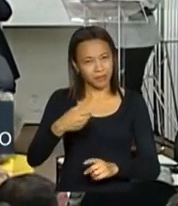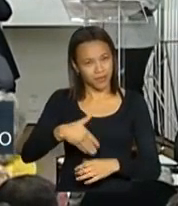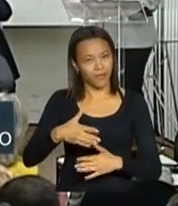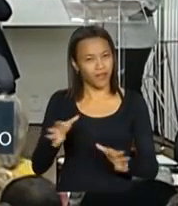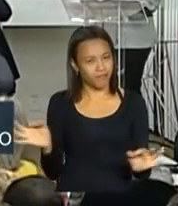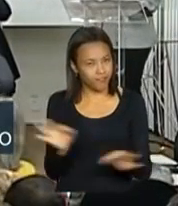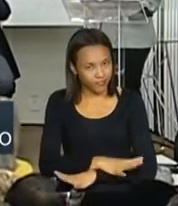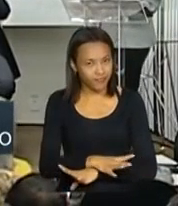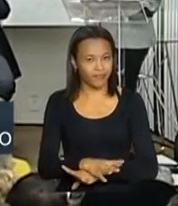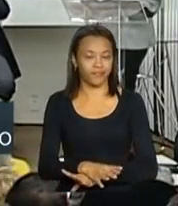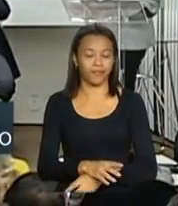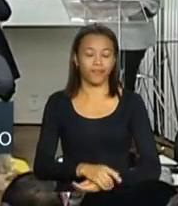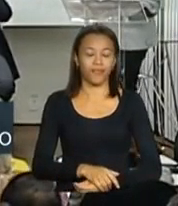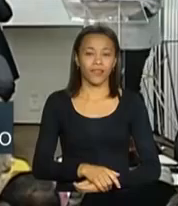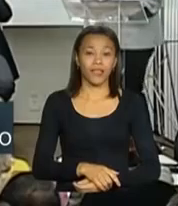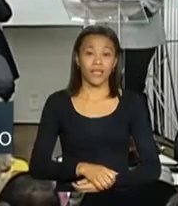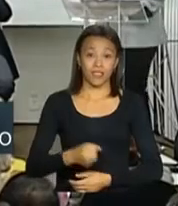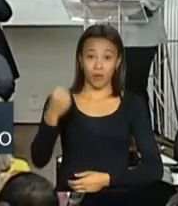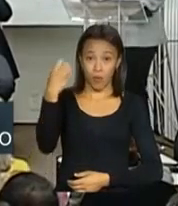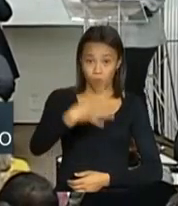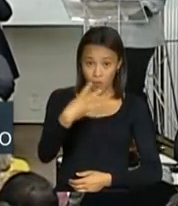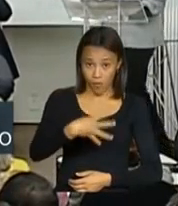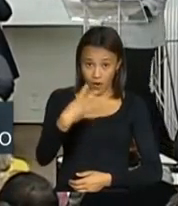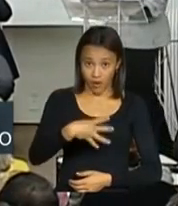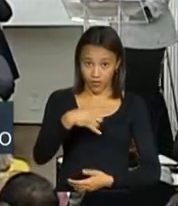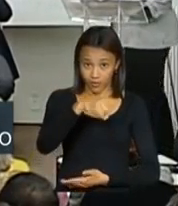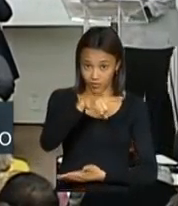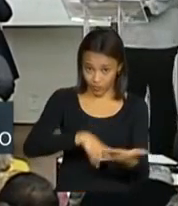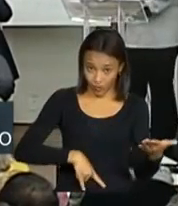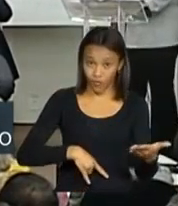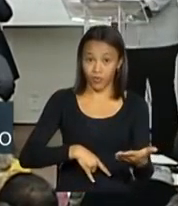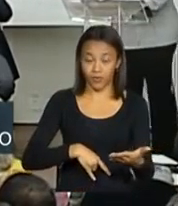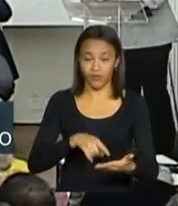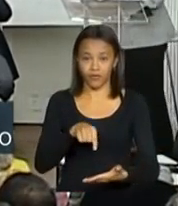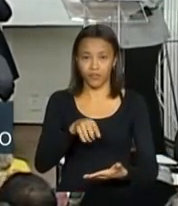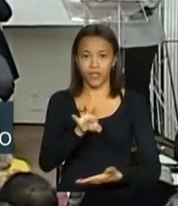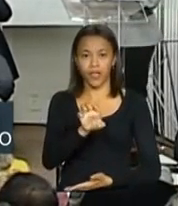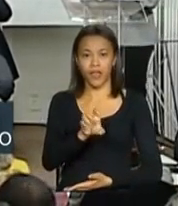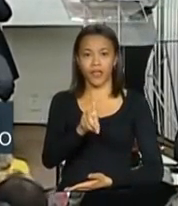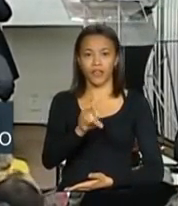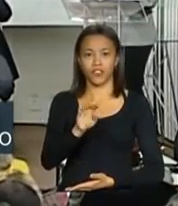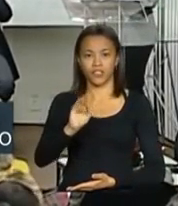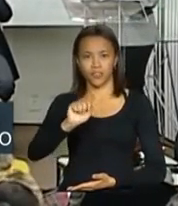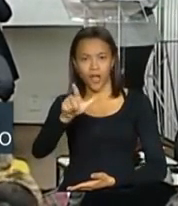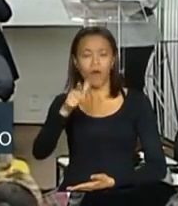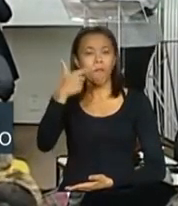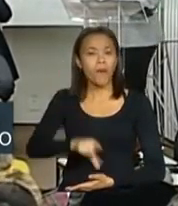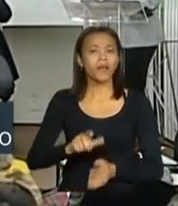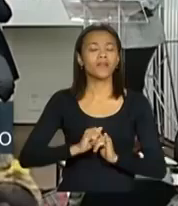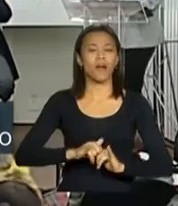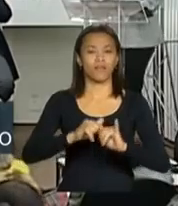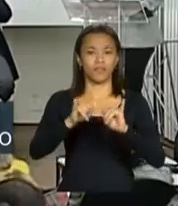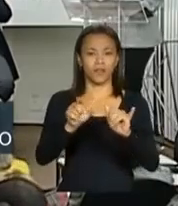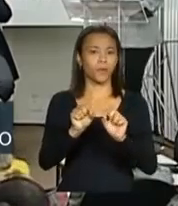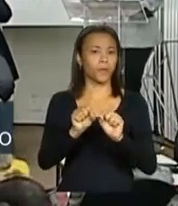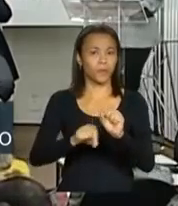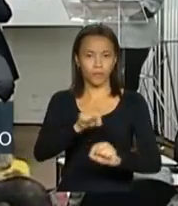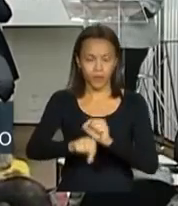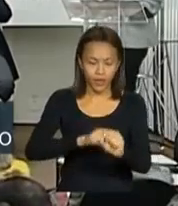E, finalmente, essa quarta chamada, eu sou otimista, traz algumas novidades, como